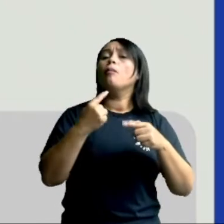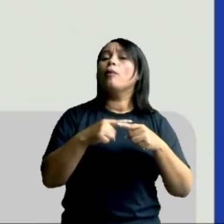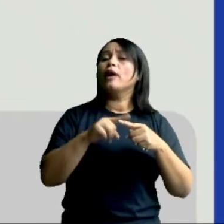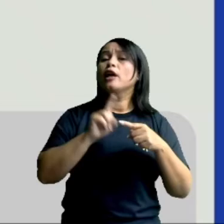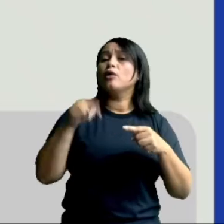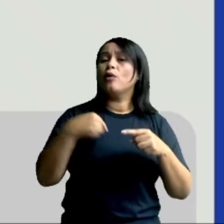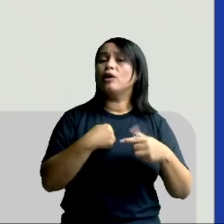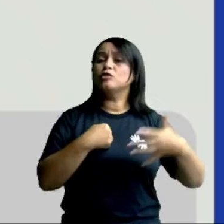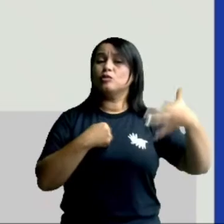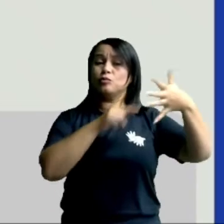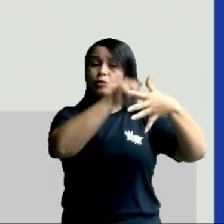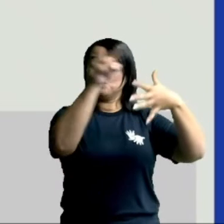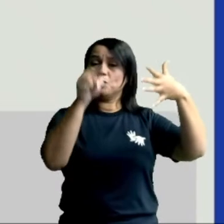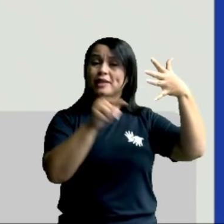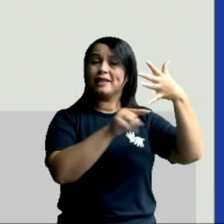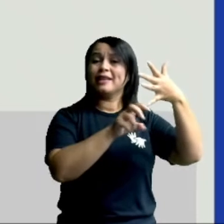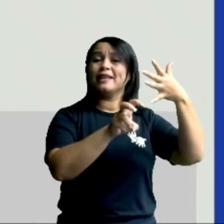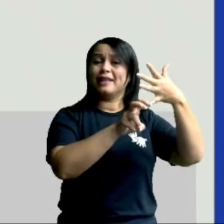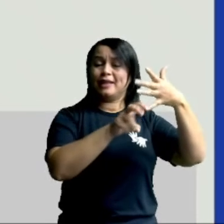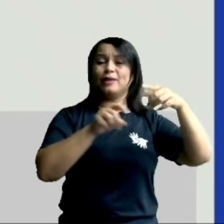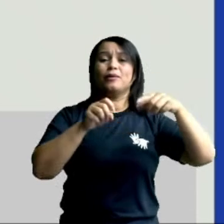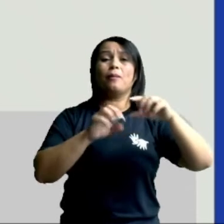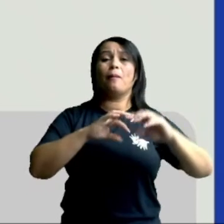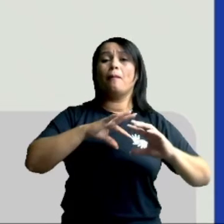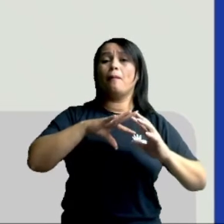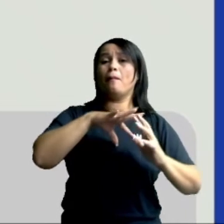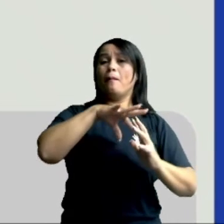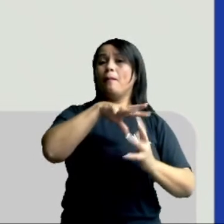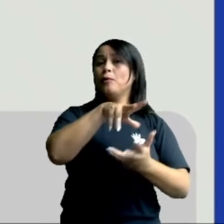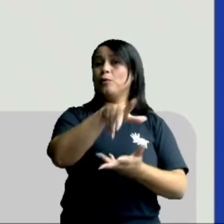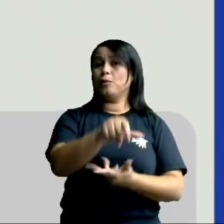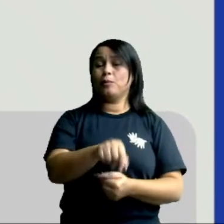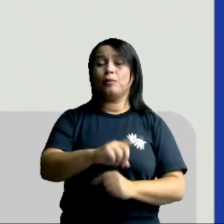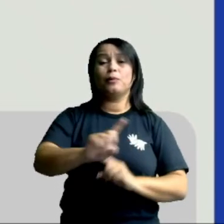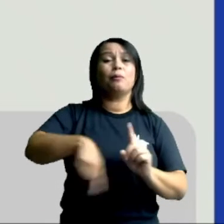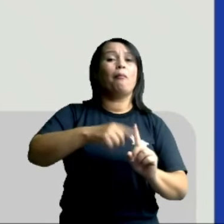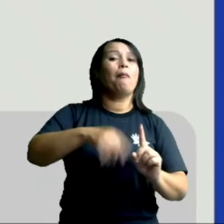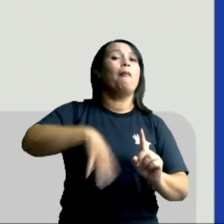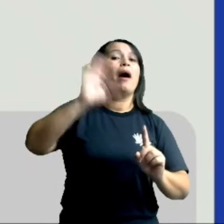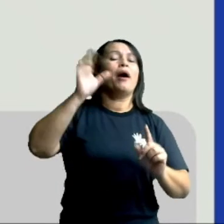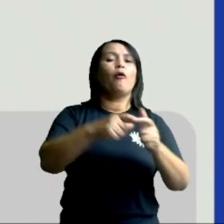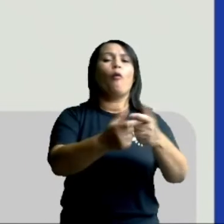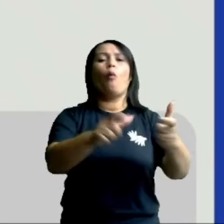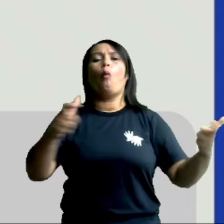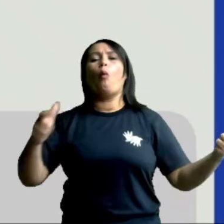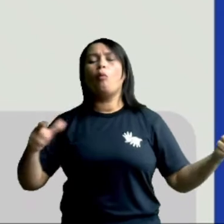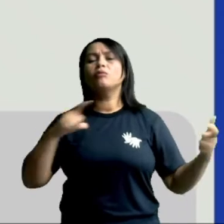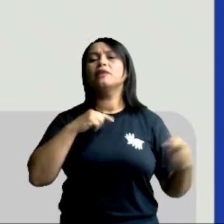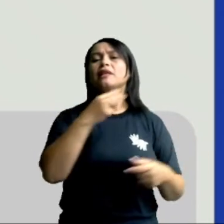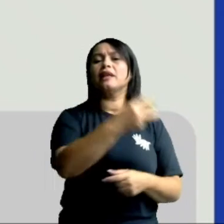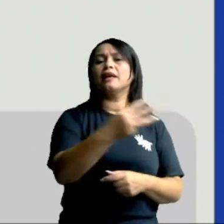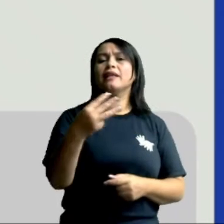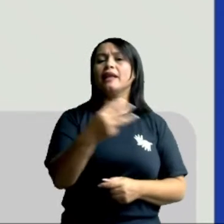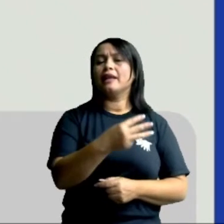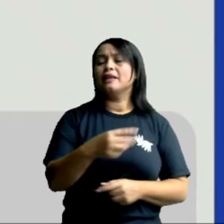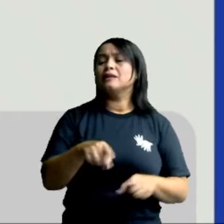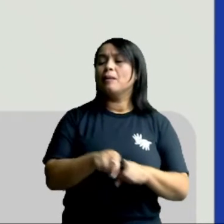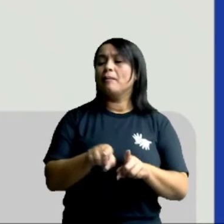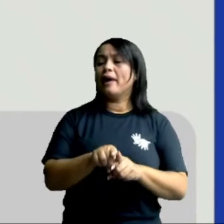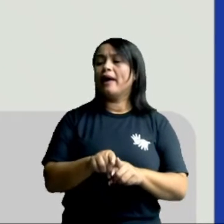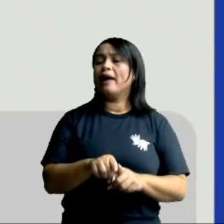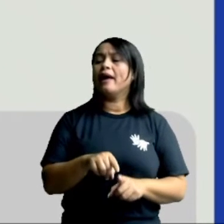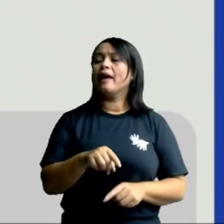mundo, né, de território e tamanho. Então, a gente vai ter apenas 24 habitantes por quilômetro quadrado. E a Rússia